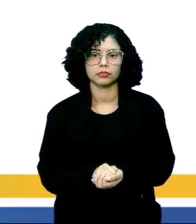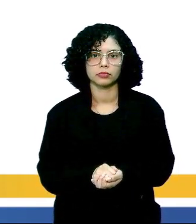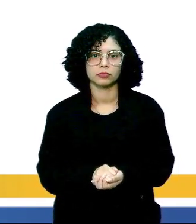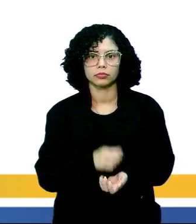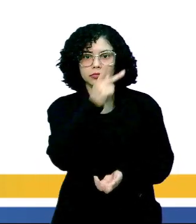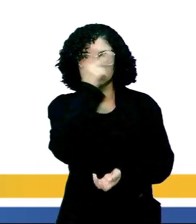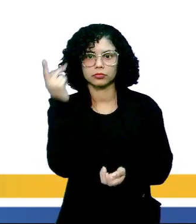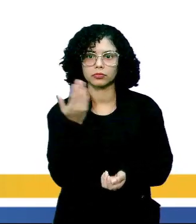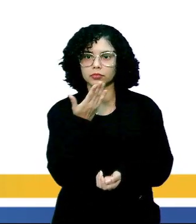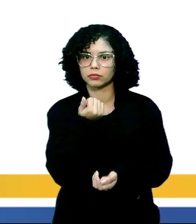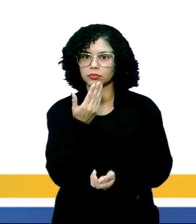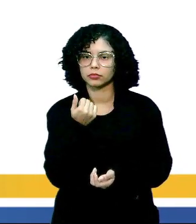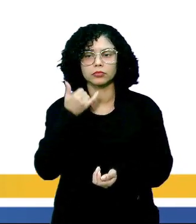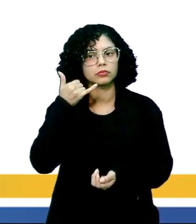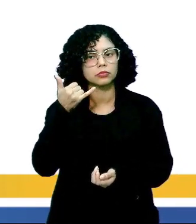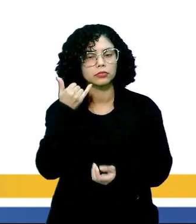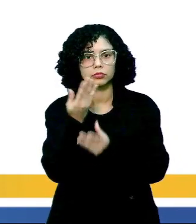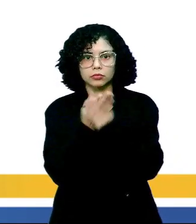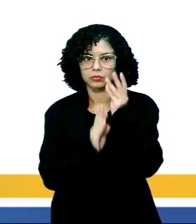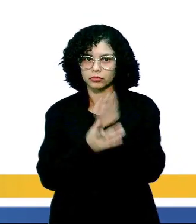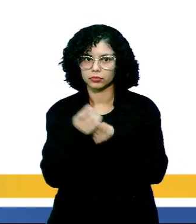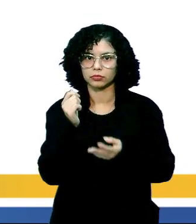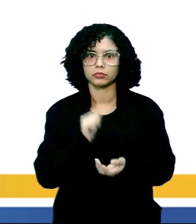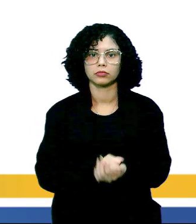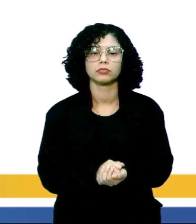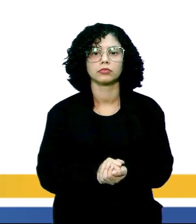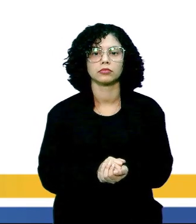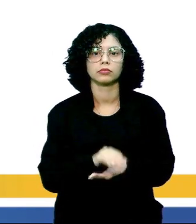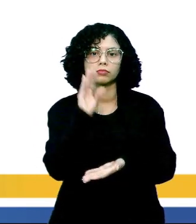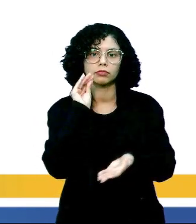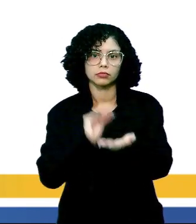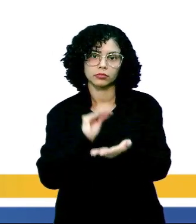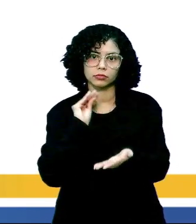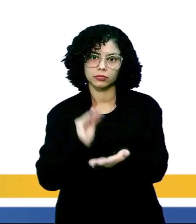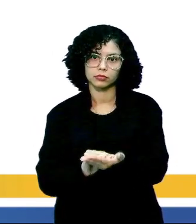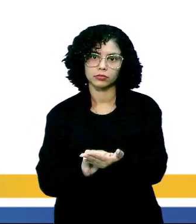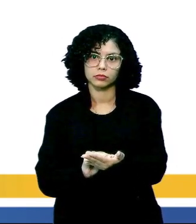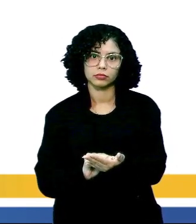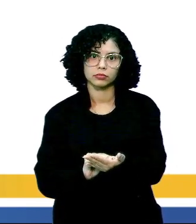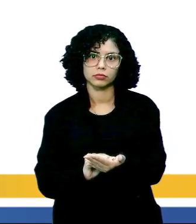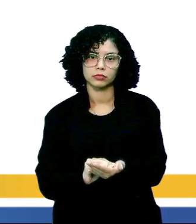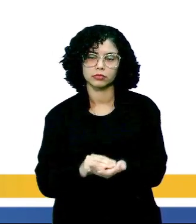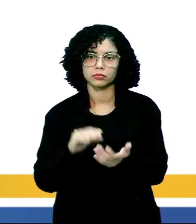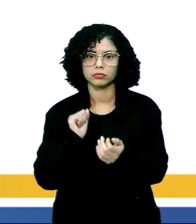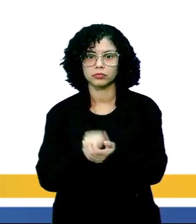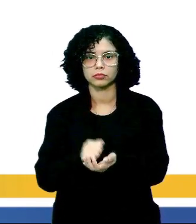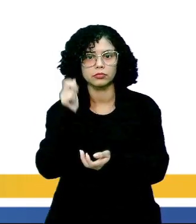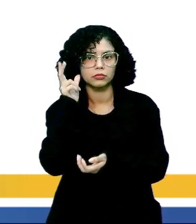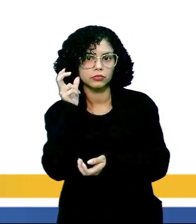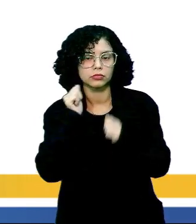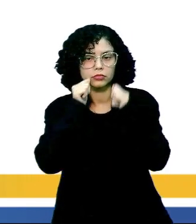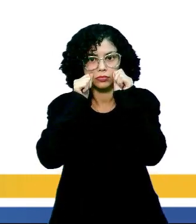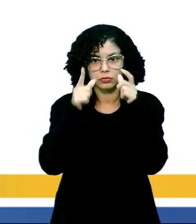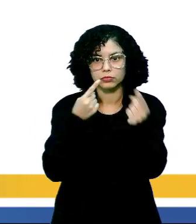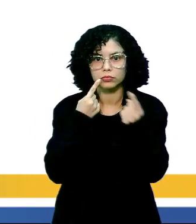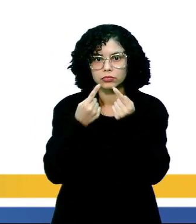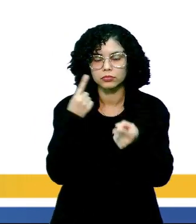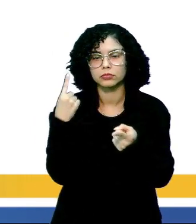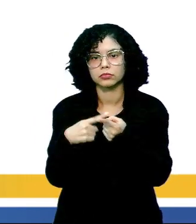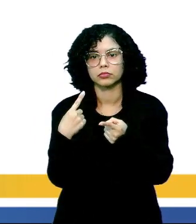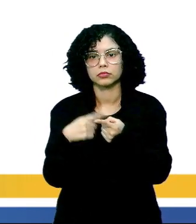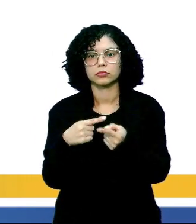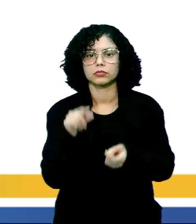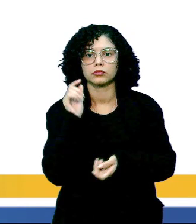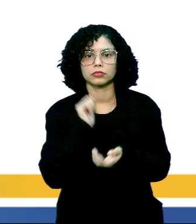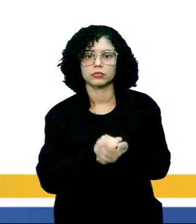A pessoa se alimenta com o seu celular em mãos. A falta de escuta ativa e de atenção nas